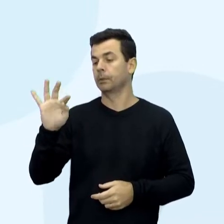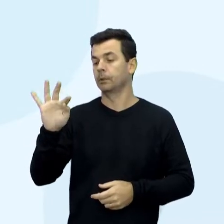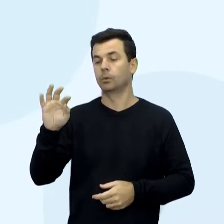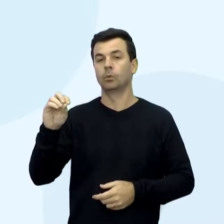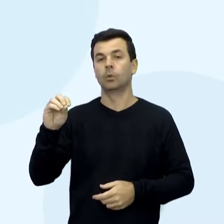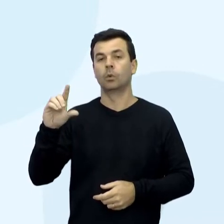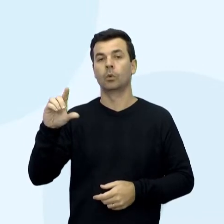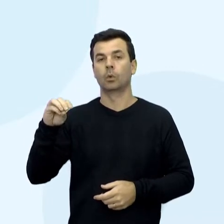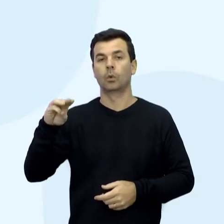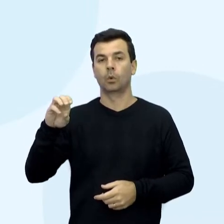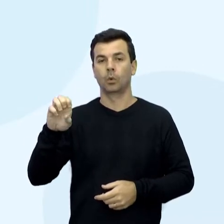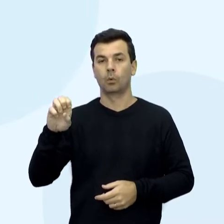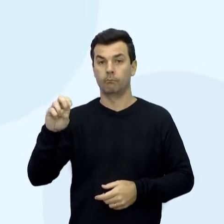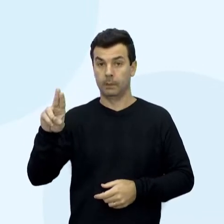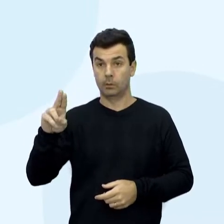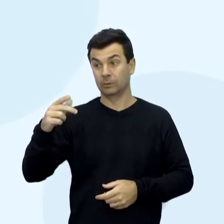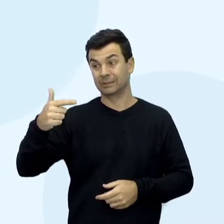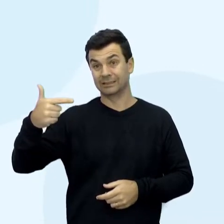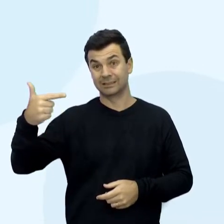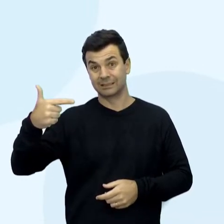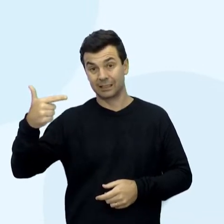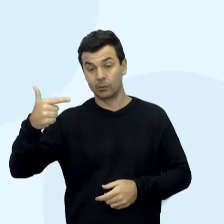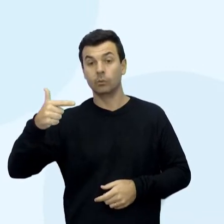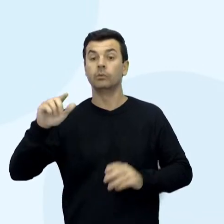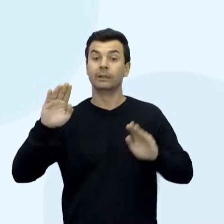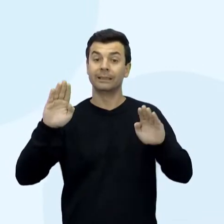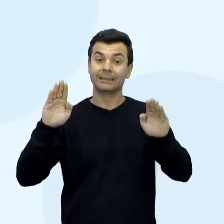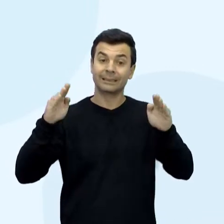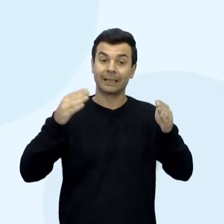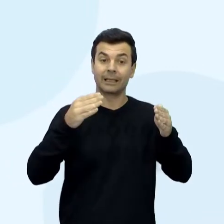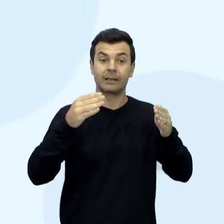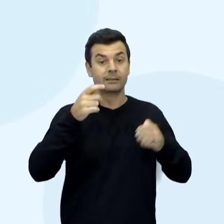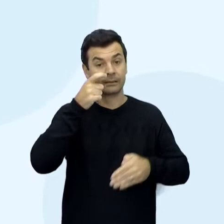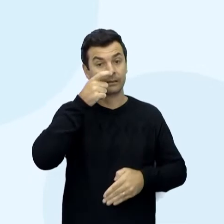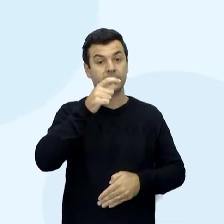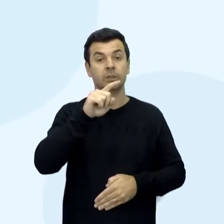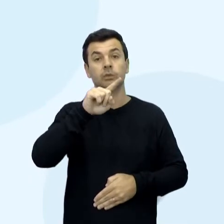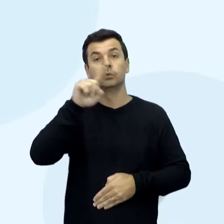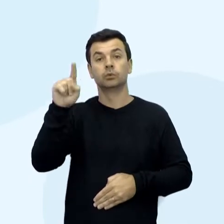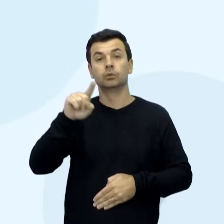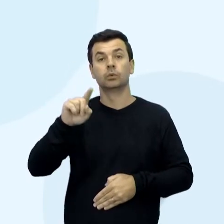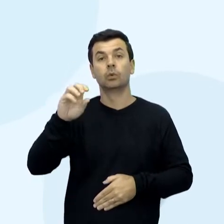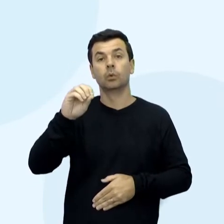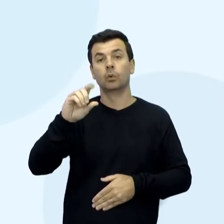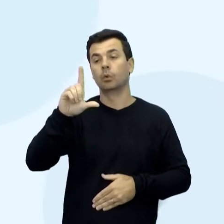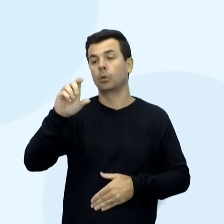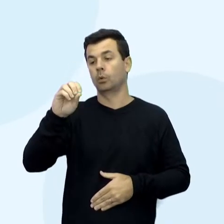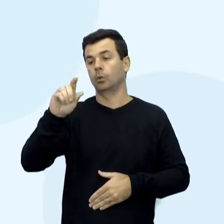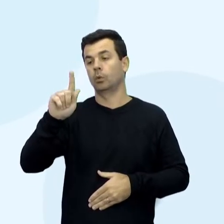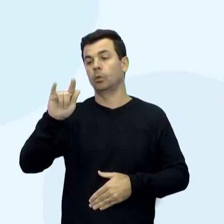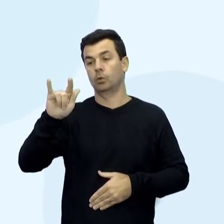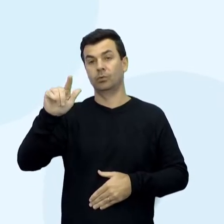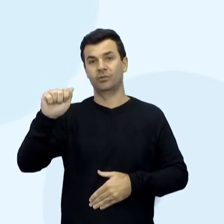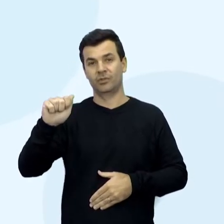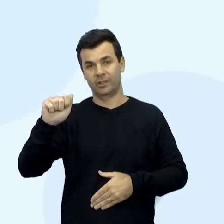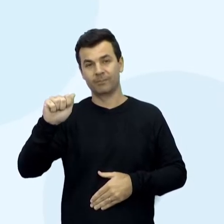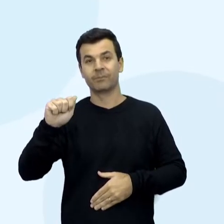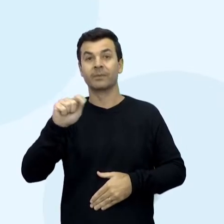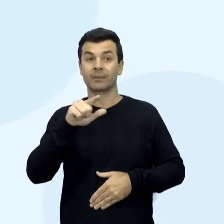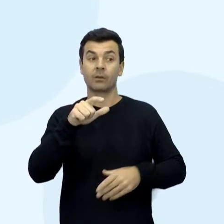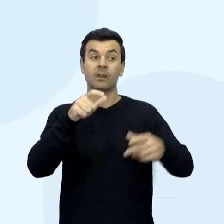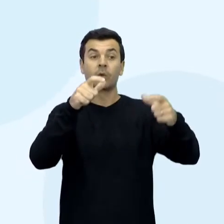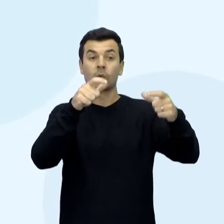tenha tido um grande interesse em zoologia, e ao menos uma parte, um espaço aí desse